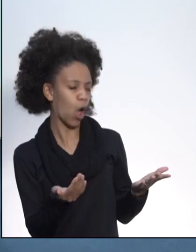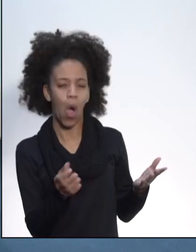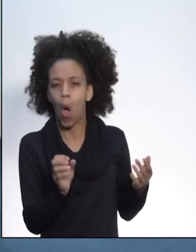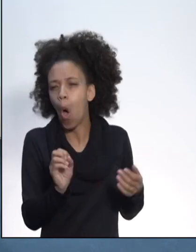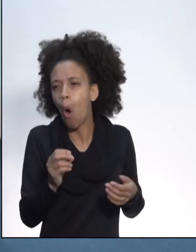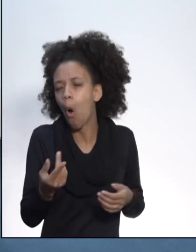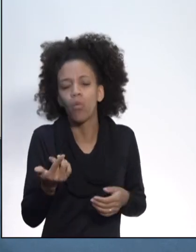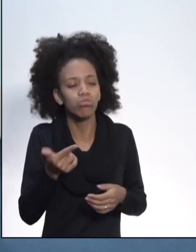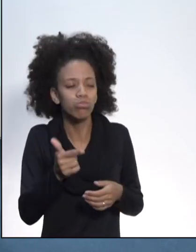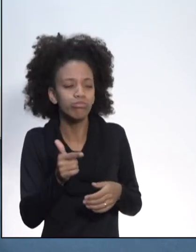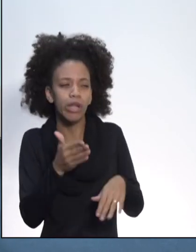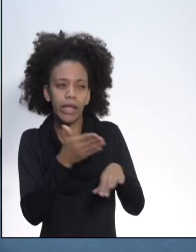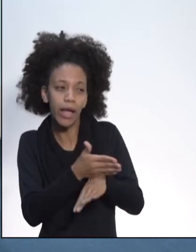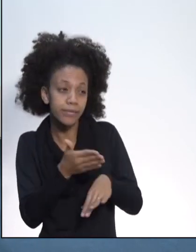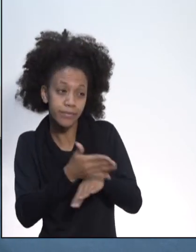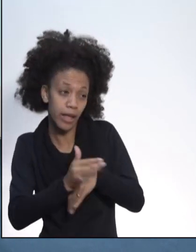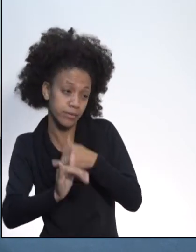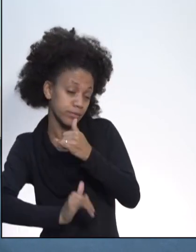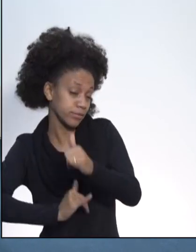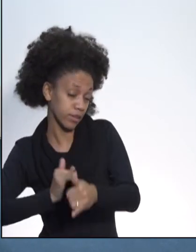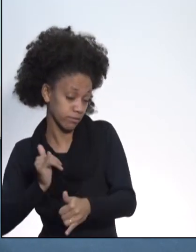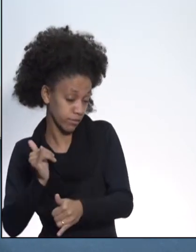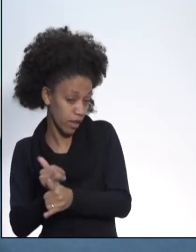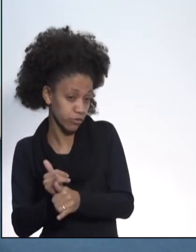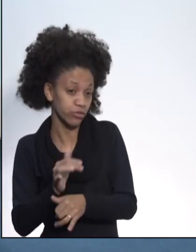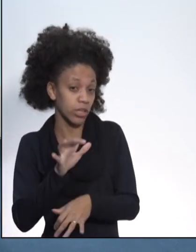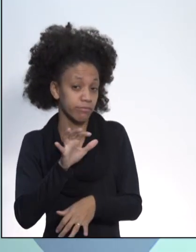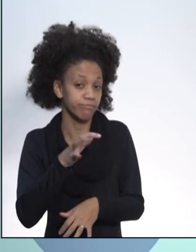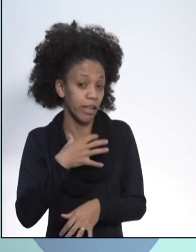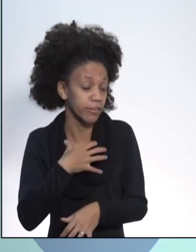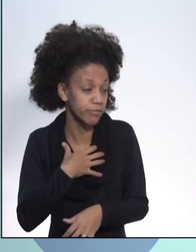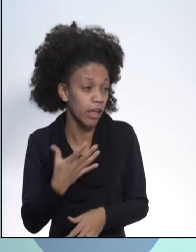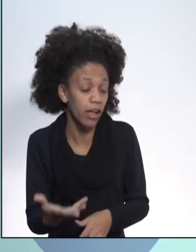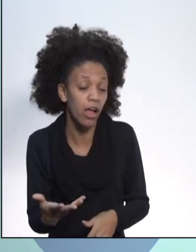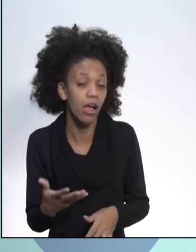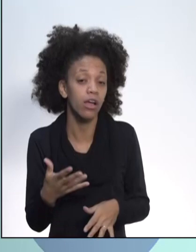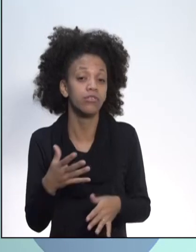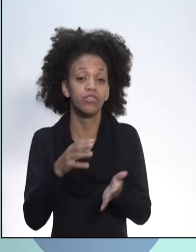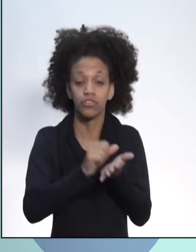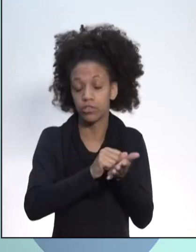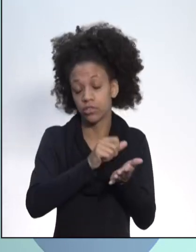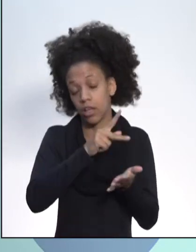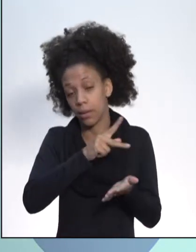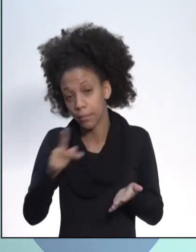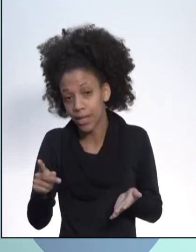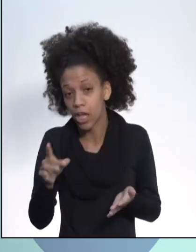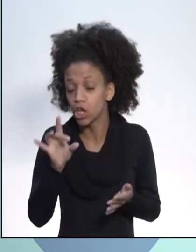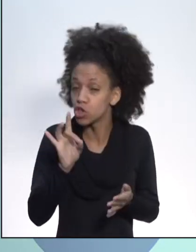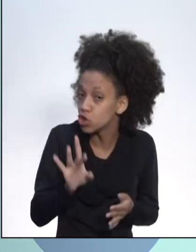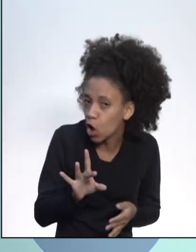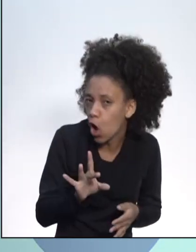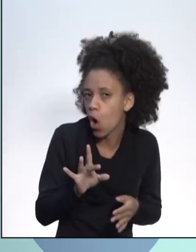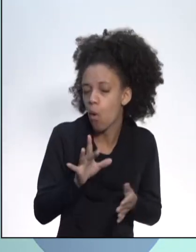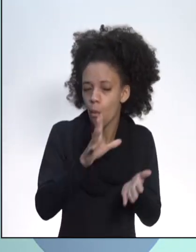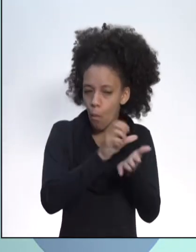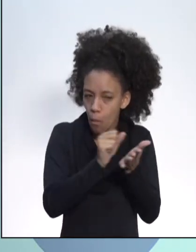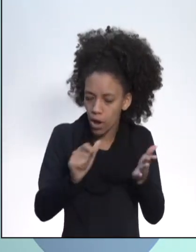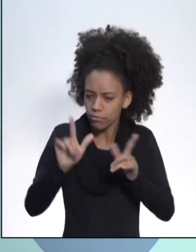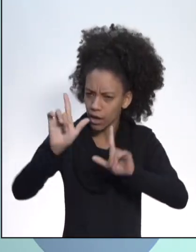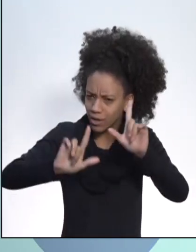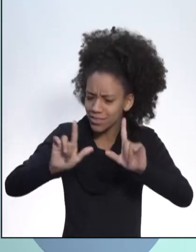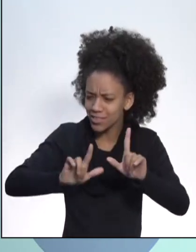não tem acesso à internet dessa forma, ao aplicativo, que só está acompanhando, que está acompanhando exclusivamente pela